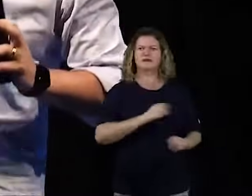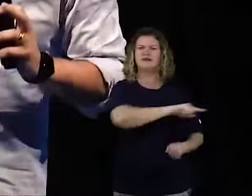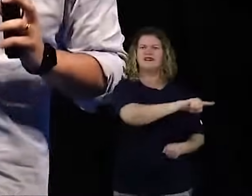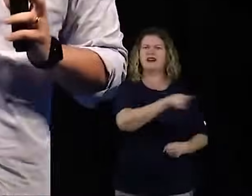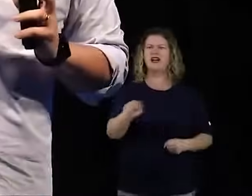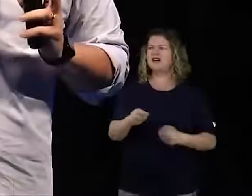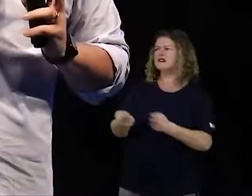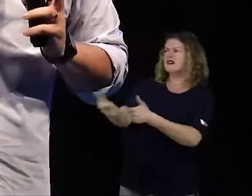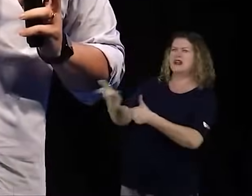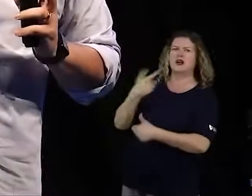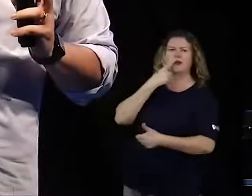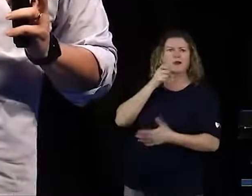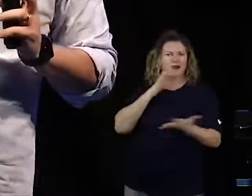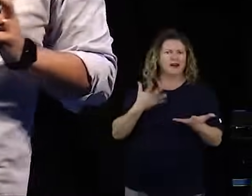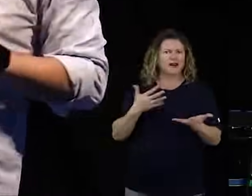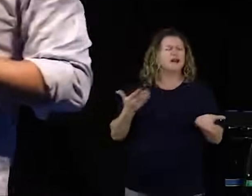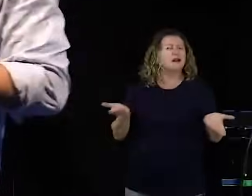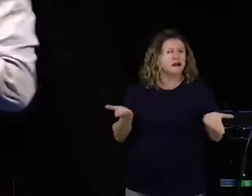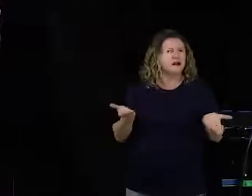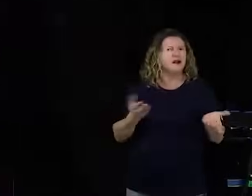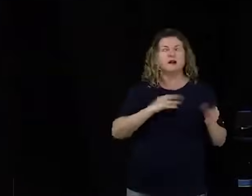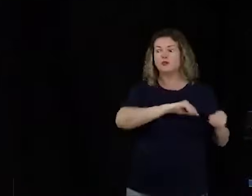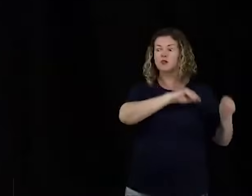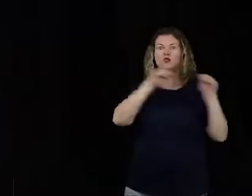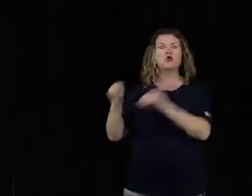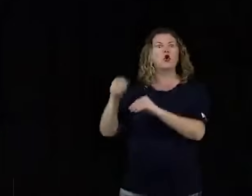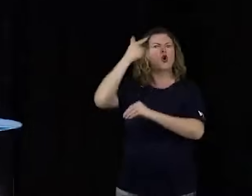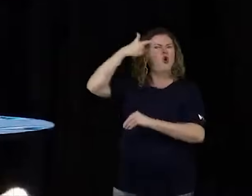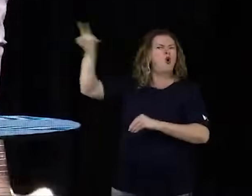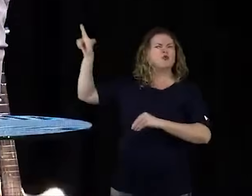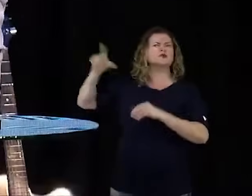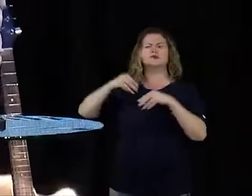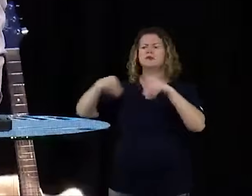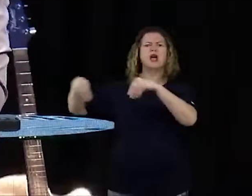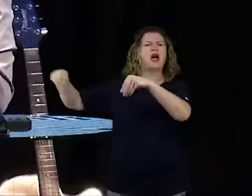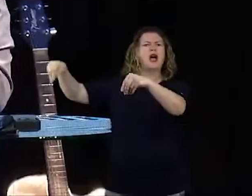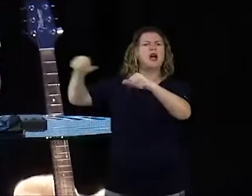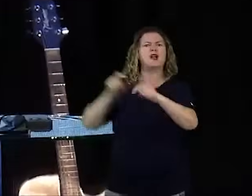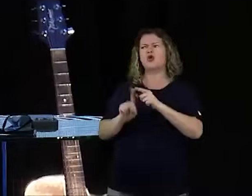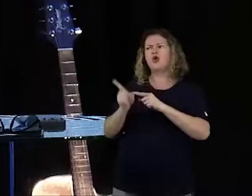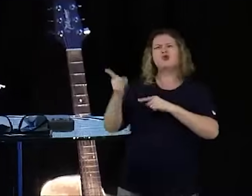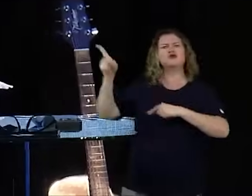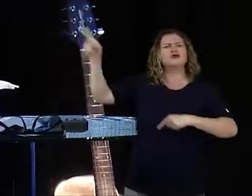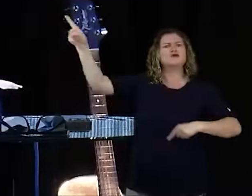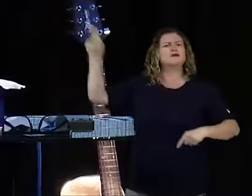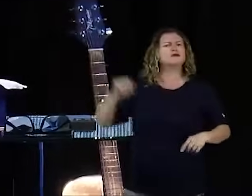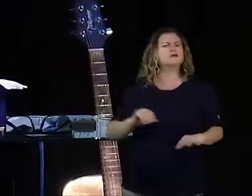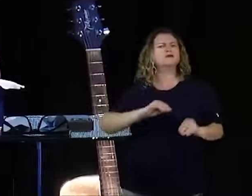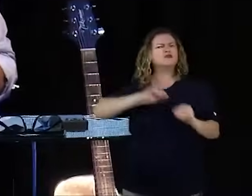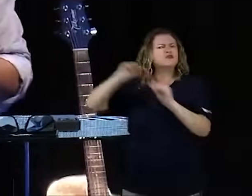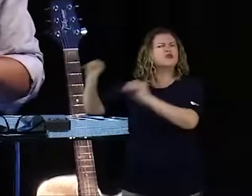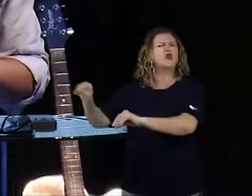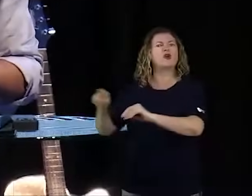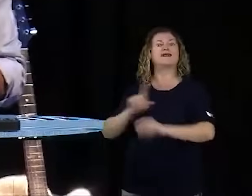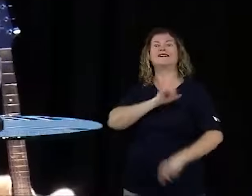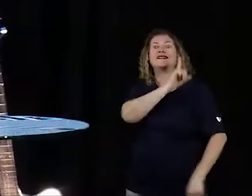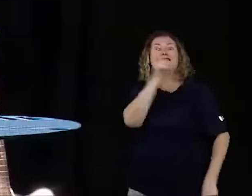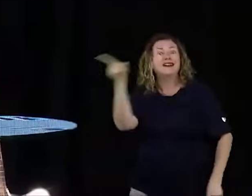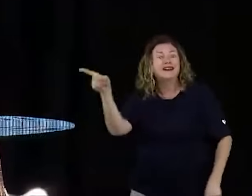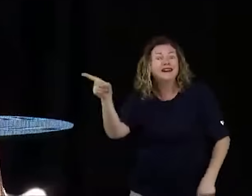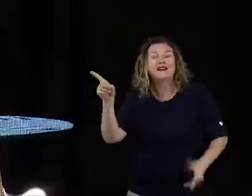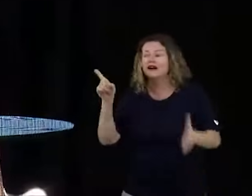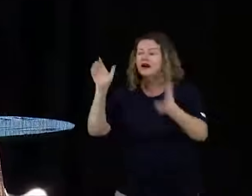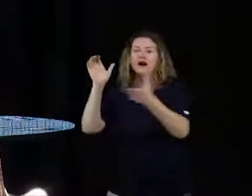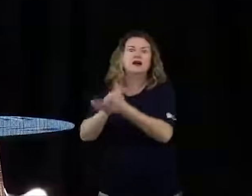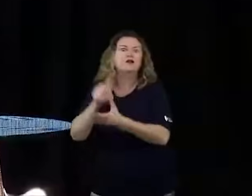pro Norte sumiu das barbas do pai e se casou com uma mulher gente